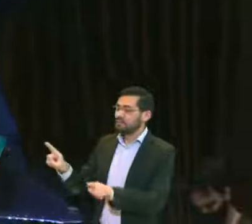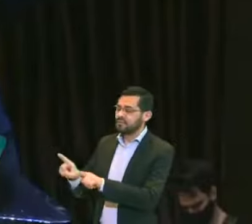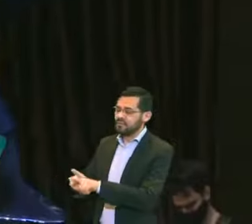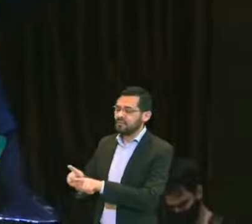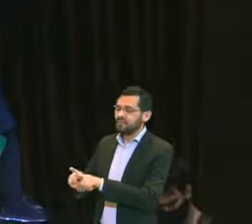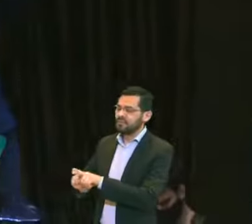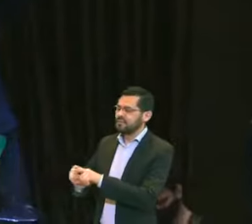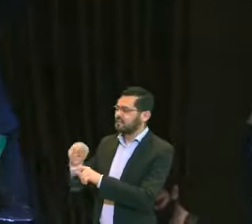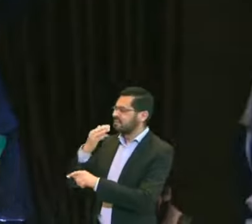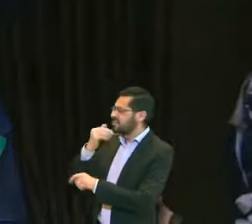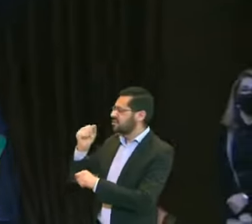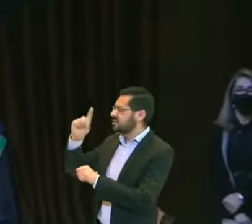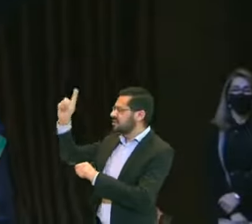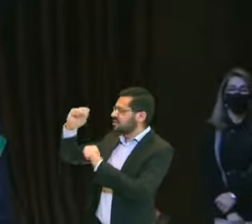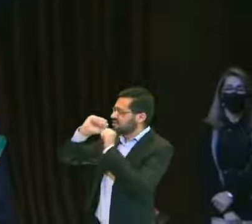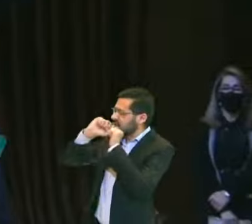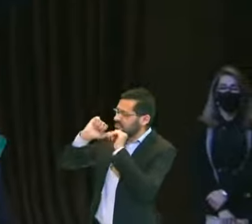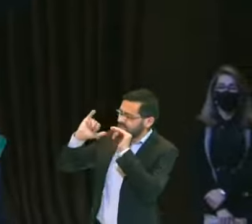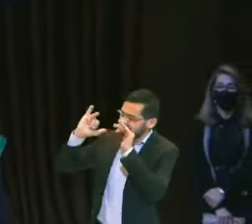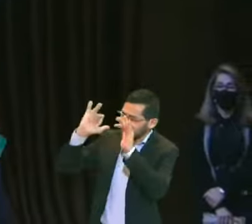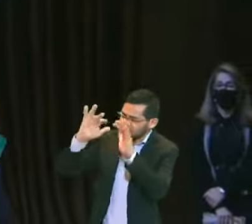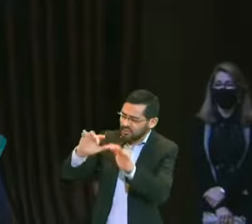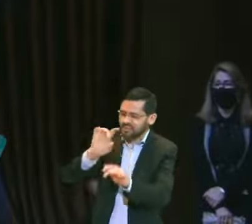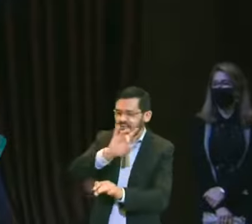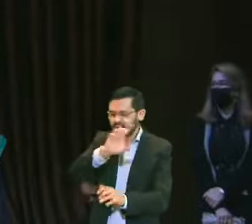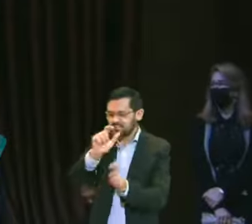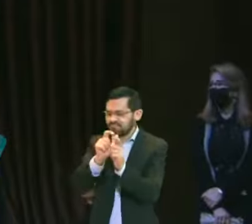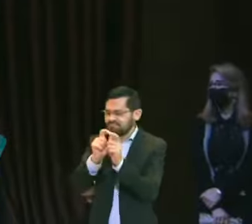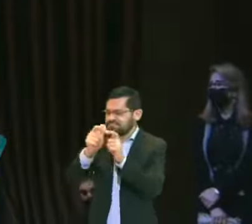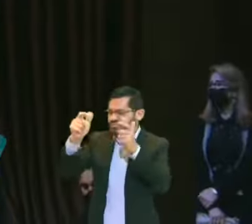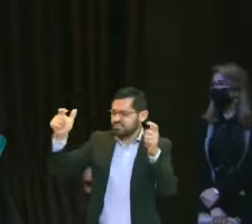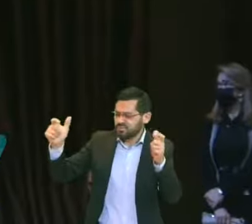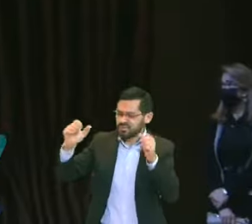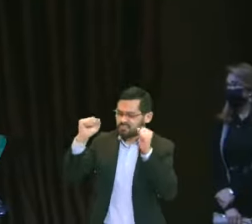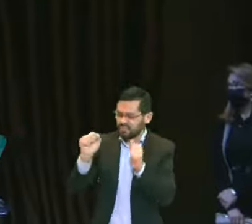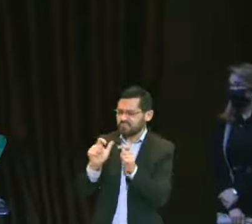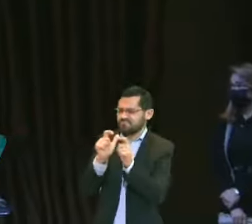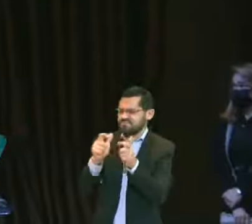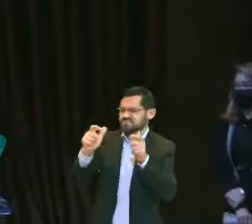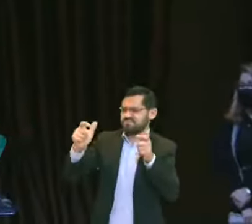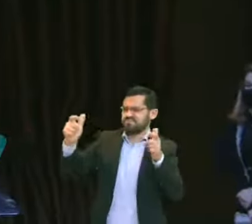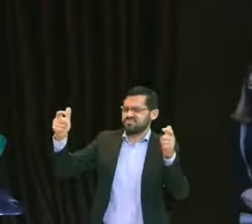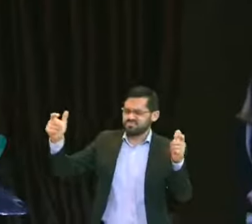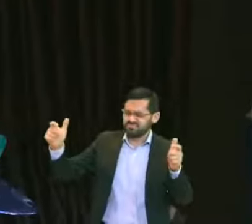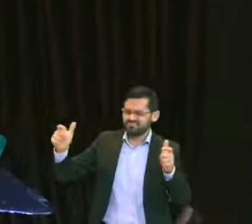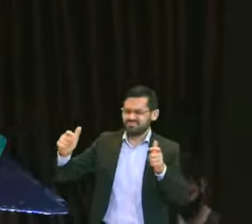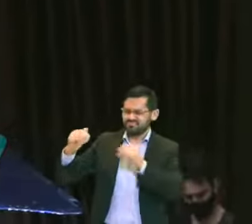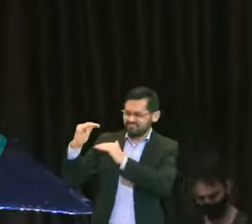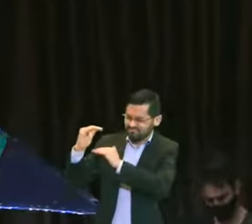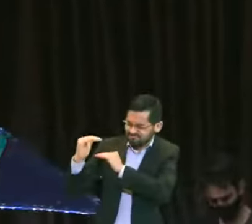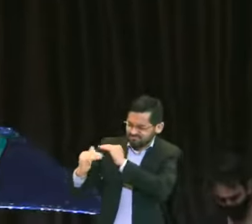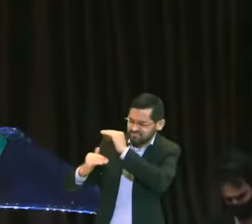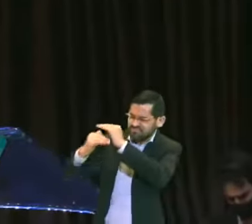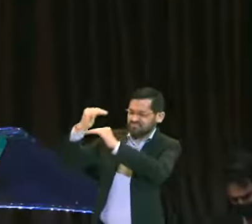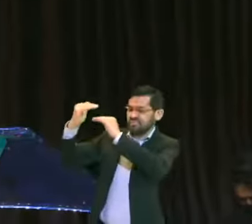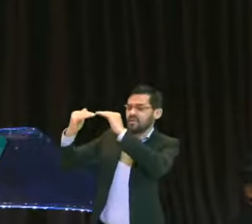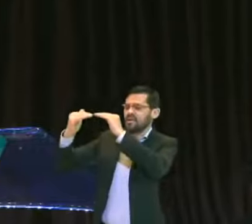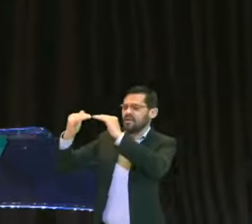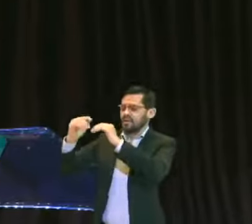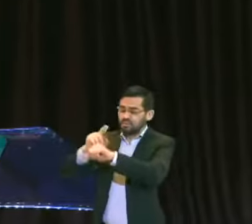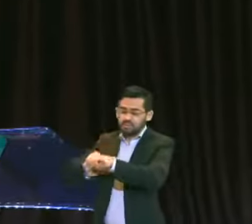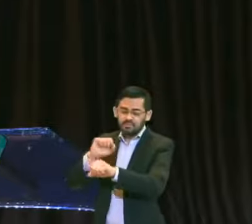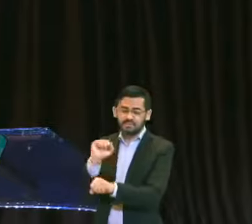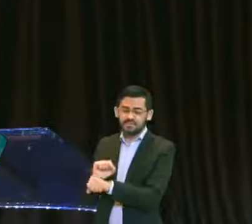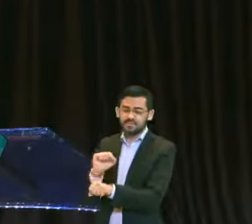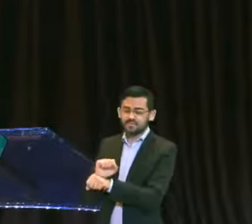da multiplicação venha sobre o teu povo, que eles possam crescer, prosperar no tempo da